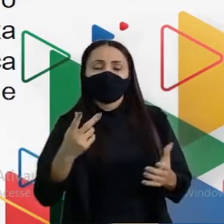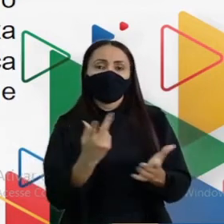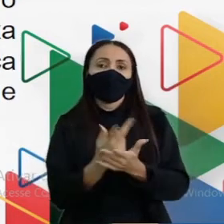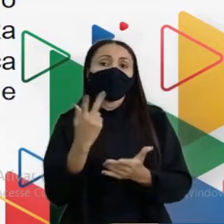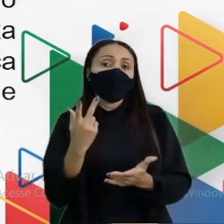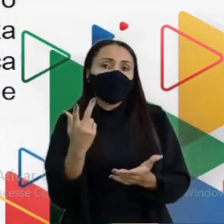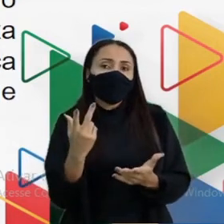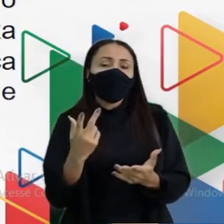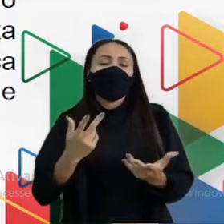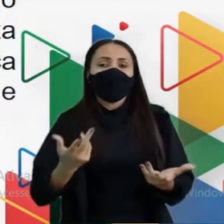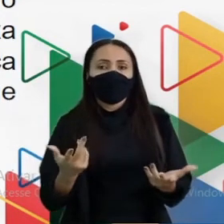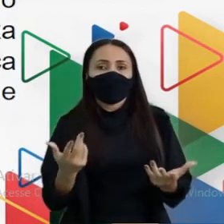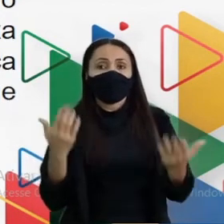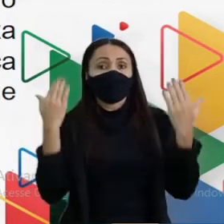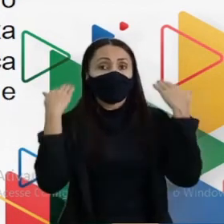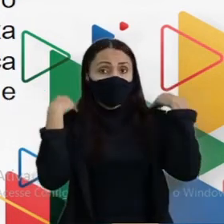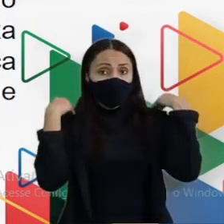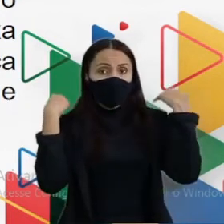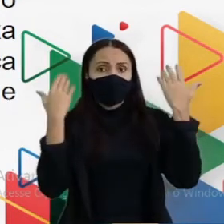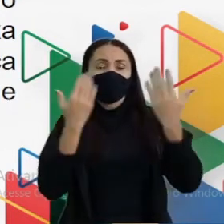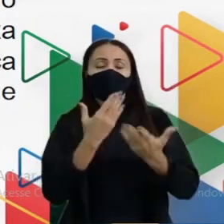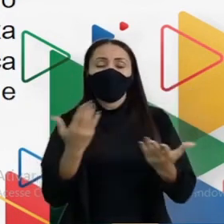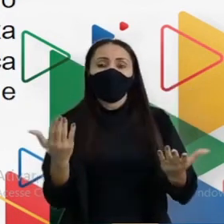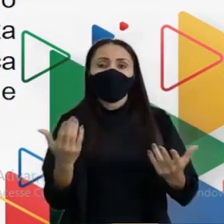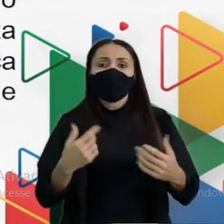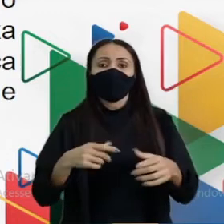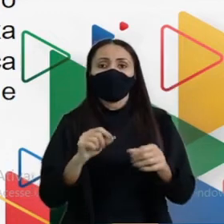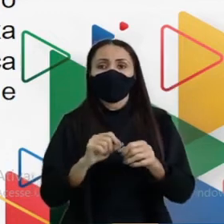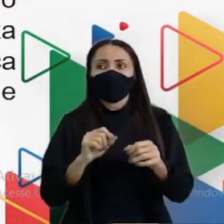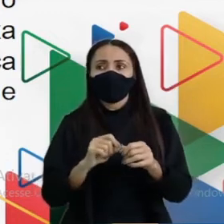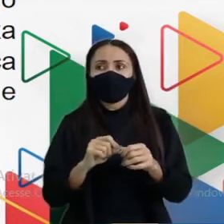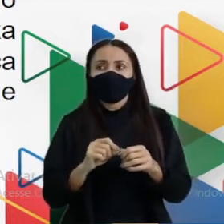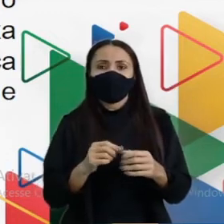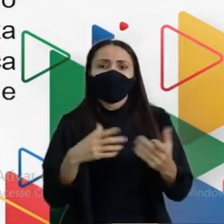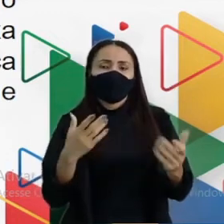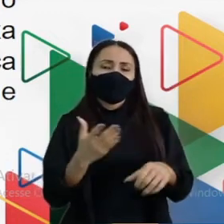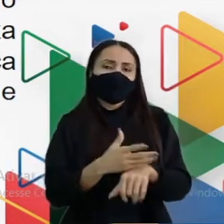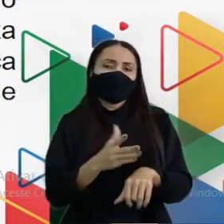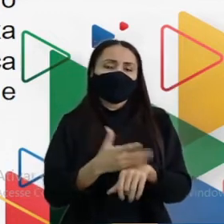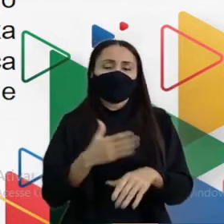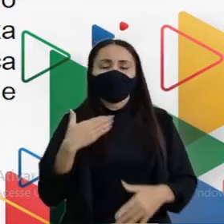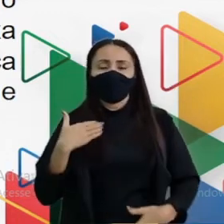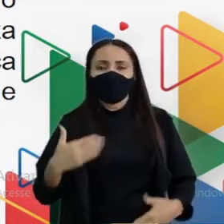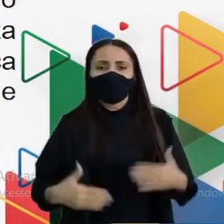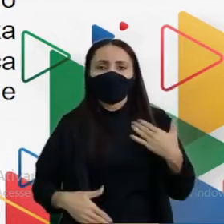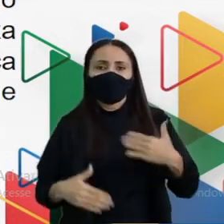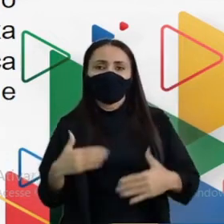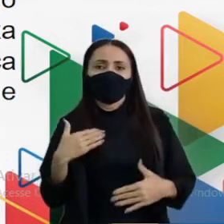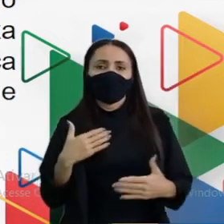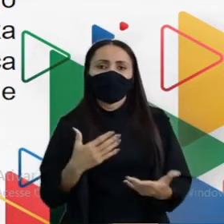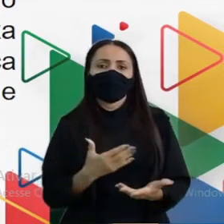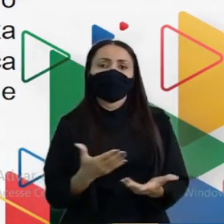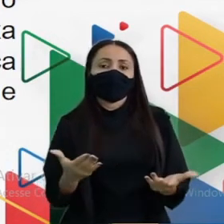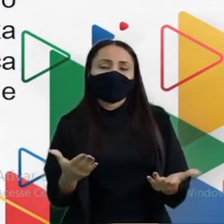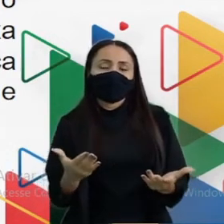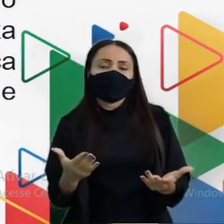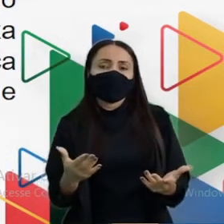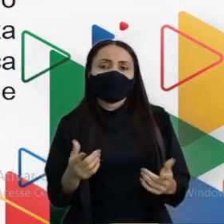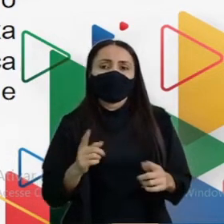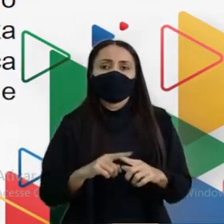nível pulmonar quando eu faço uma atividade física? Quando eu faço uma prática corporal, uma prática ginástica?